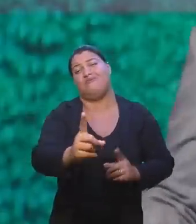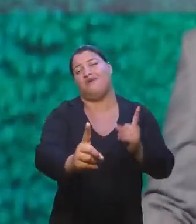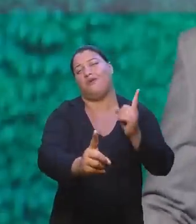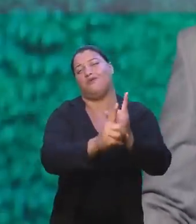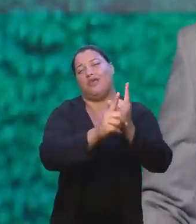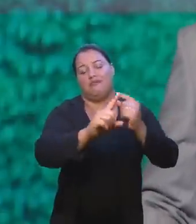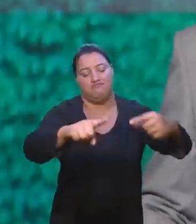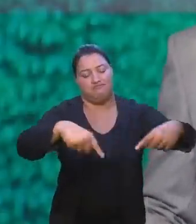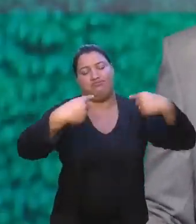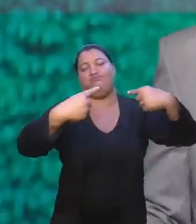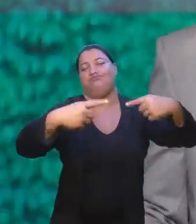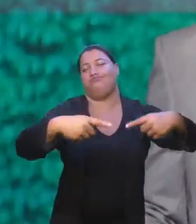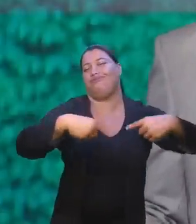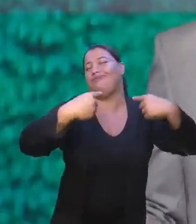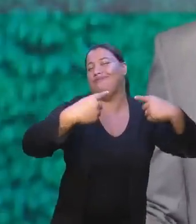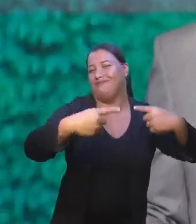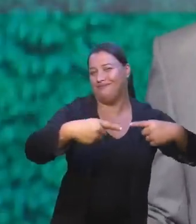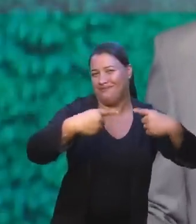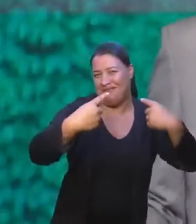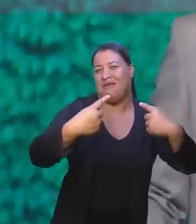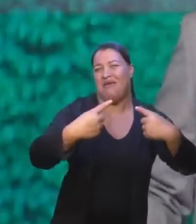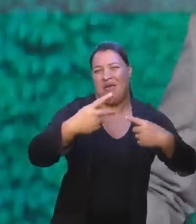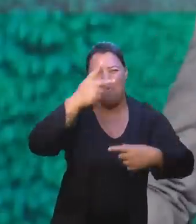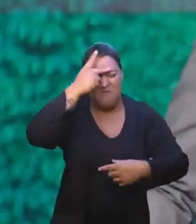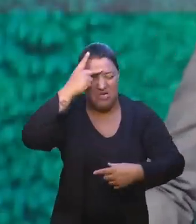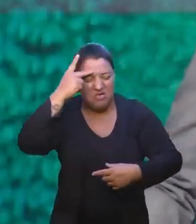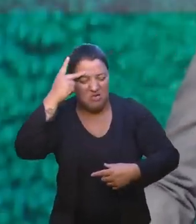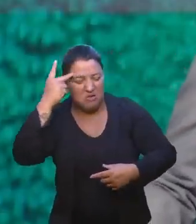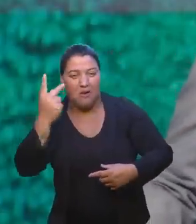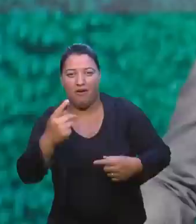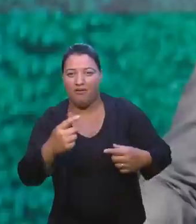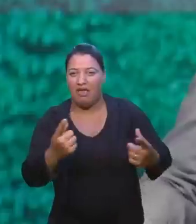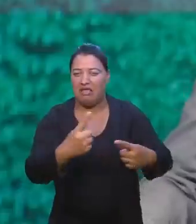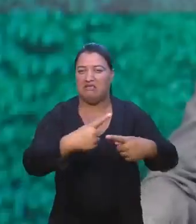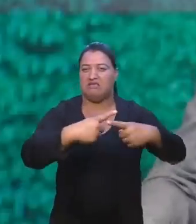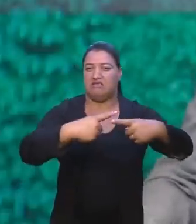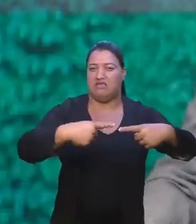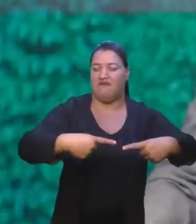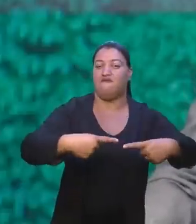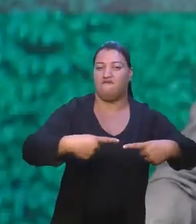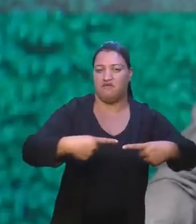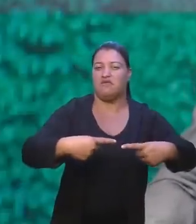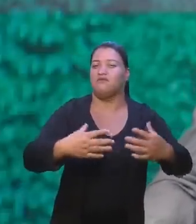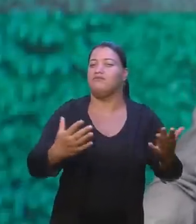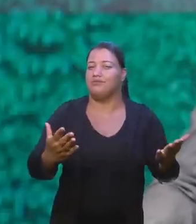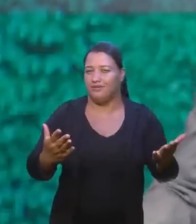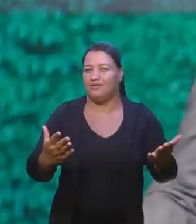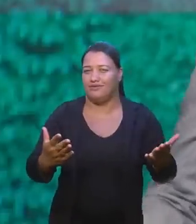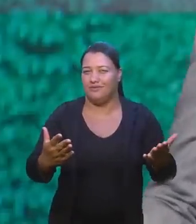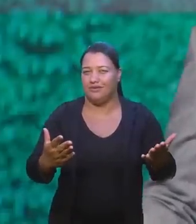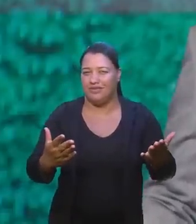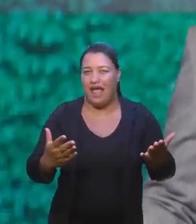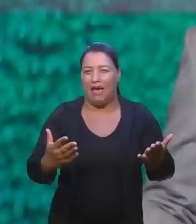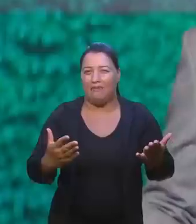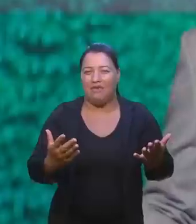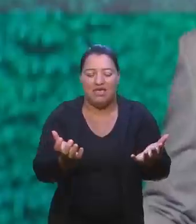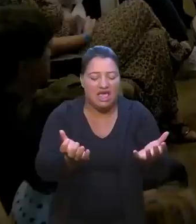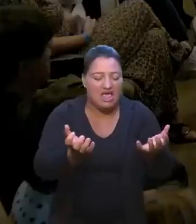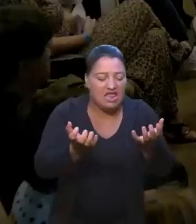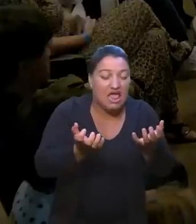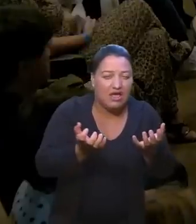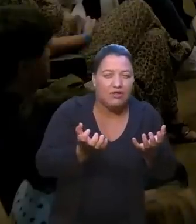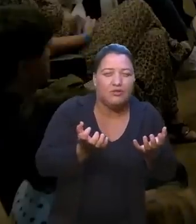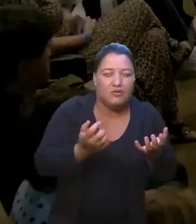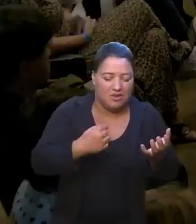opositores, as pessoas que vão desafiá-la, que vão pôr o pé para o tropeço, que vão